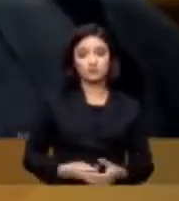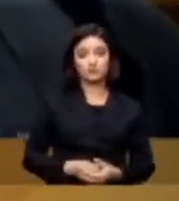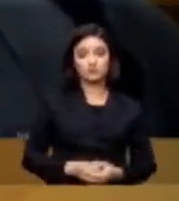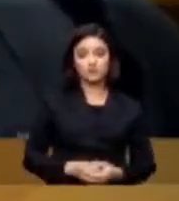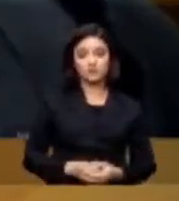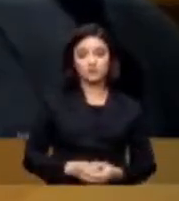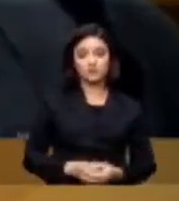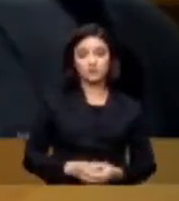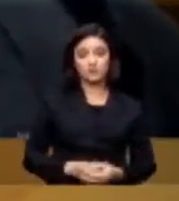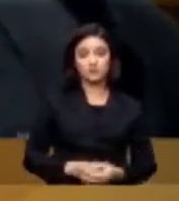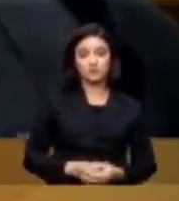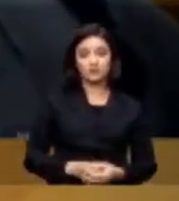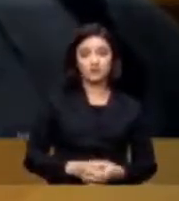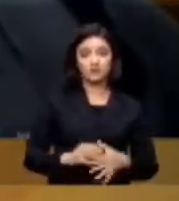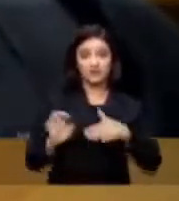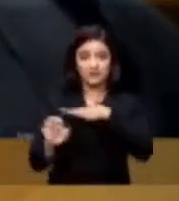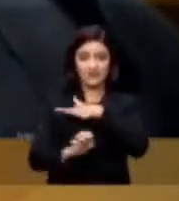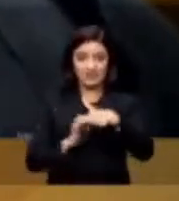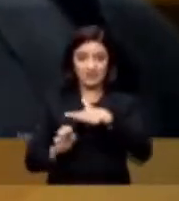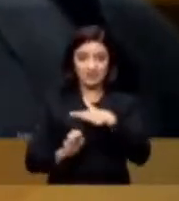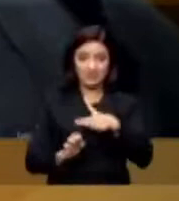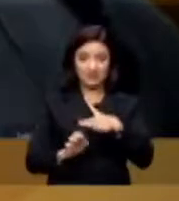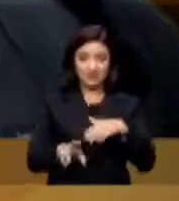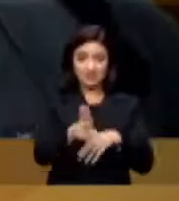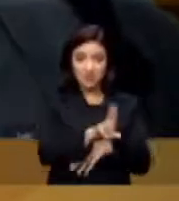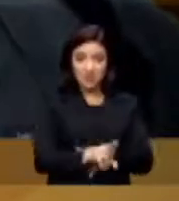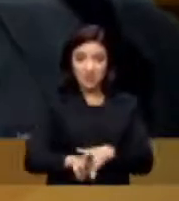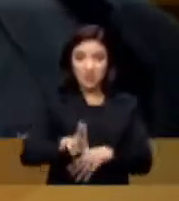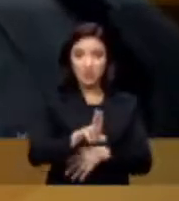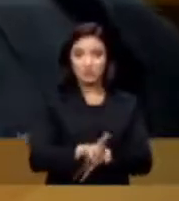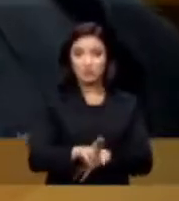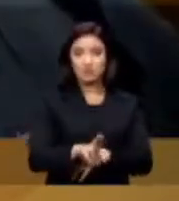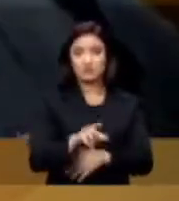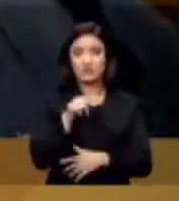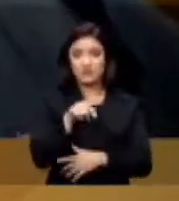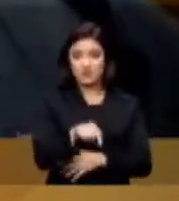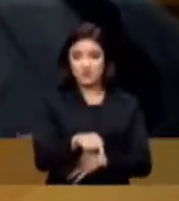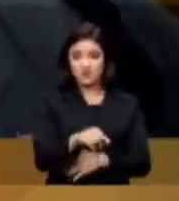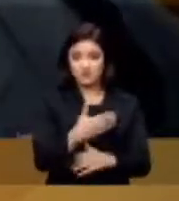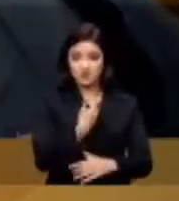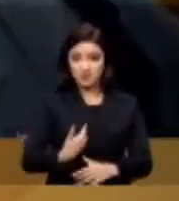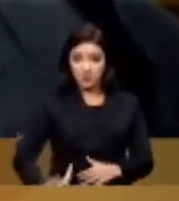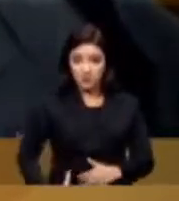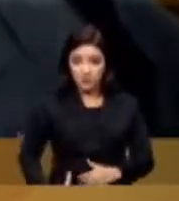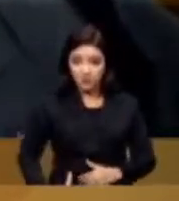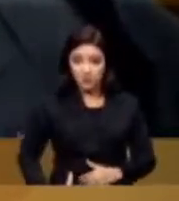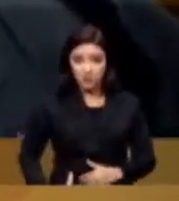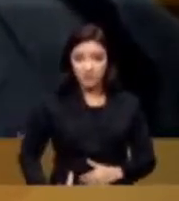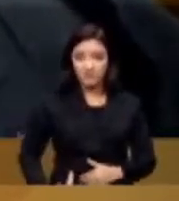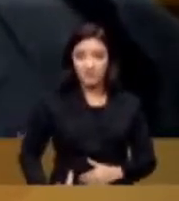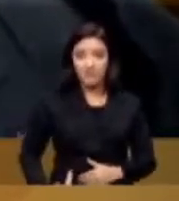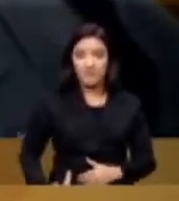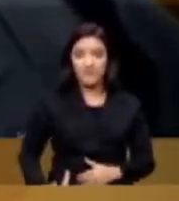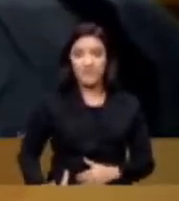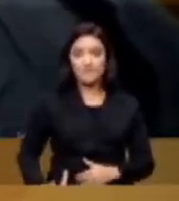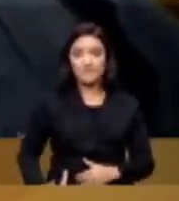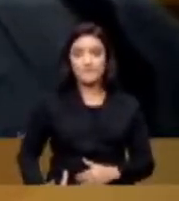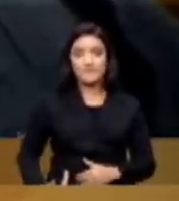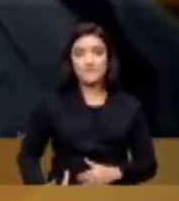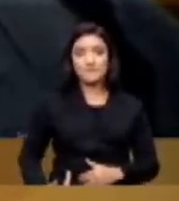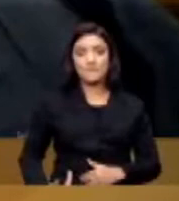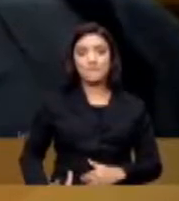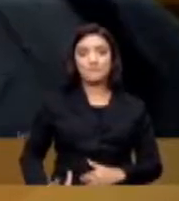pelas prestadoras de serviços de telecomunicações, esse patrimônio público não terá